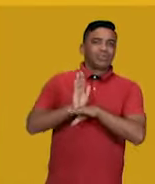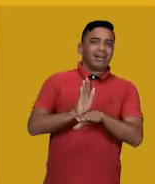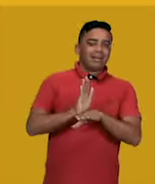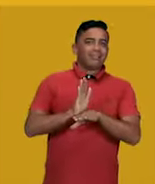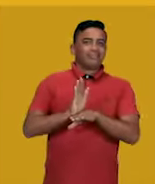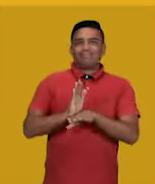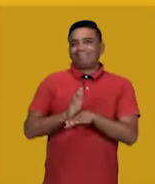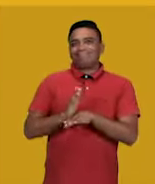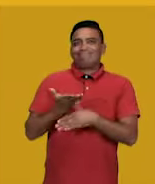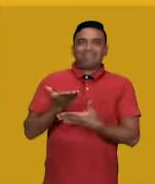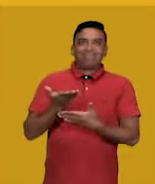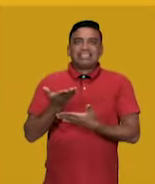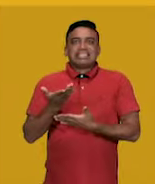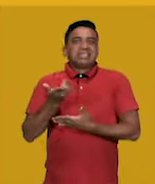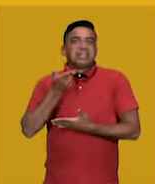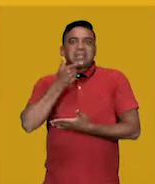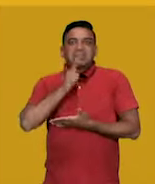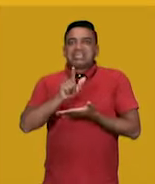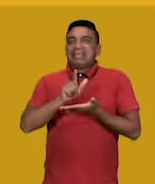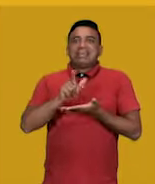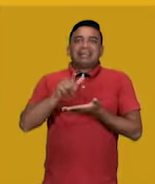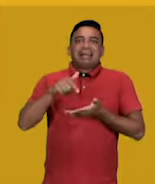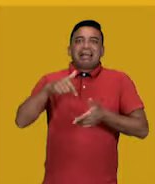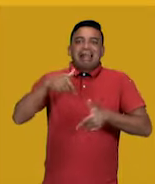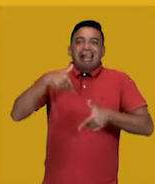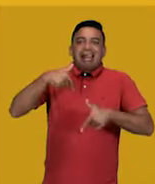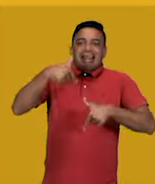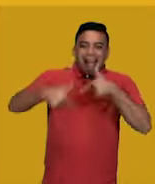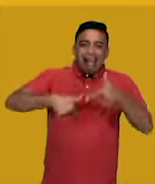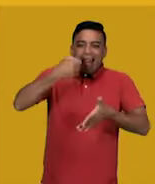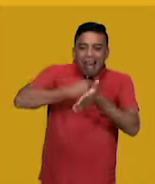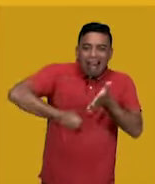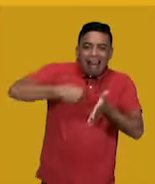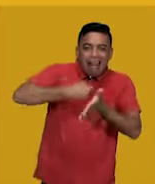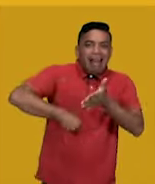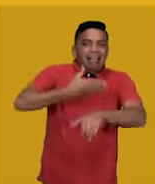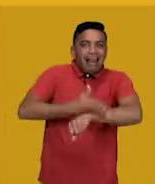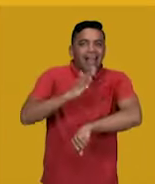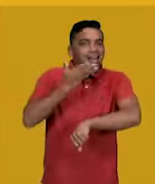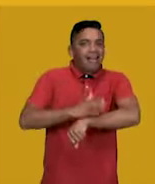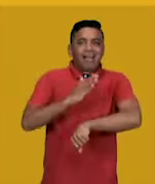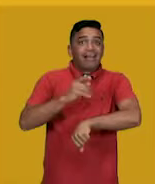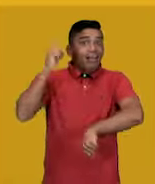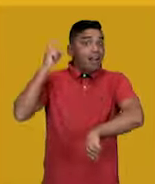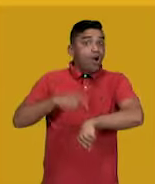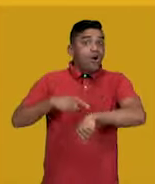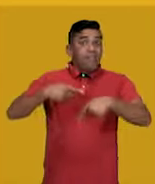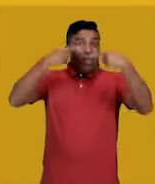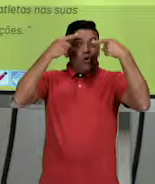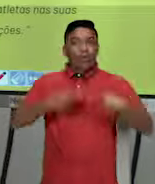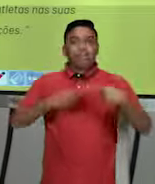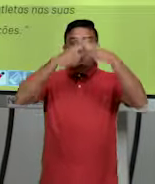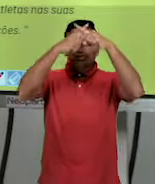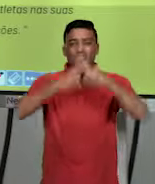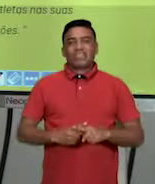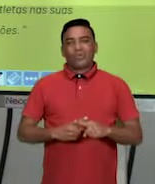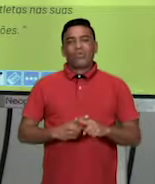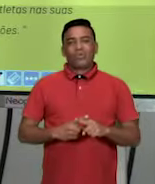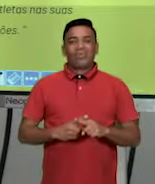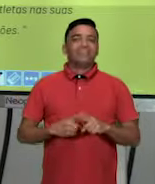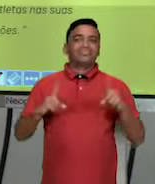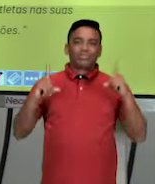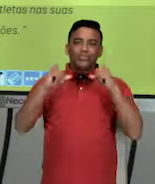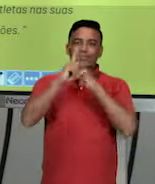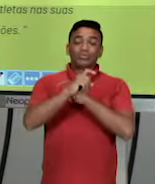estabilidade reflete no desempenho dos atletas nas suas competições. Então, aqui eu tenho uma causa, que é a